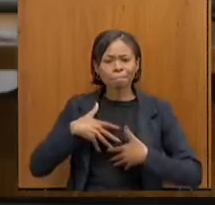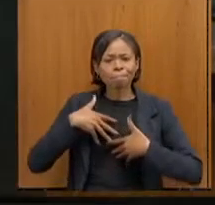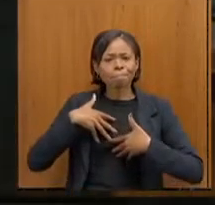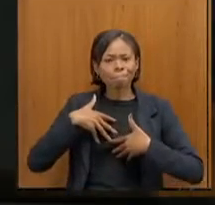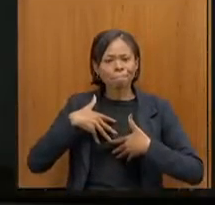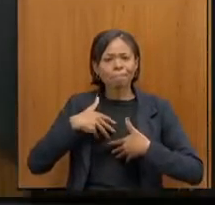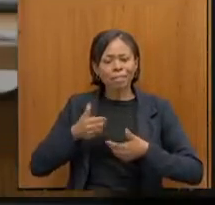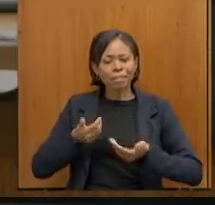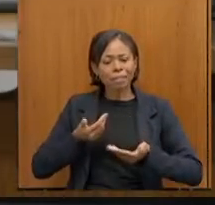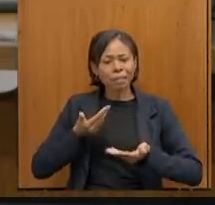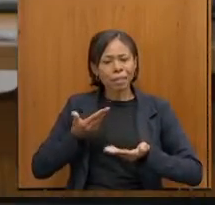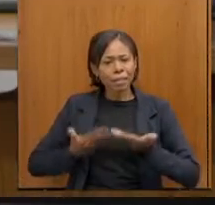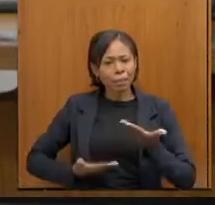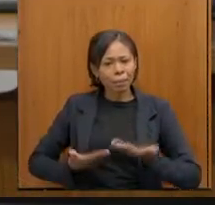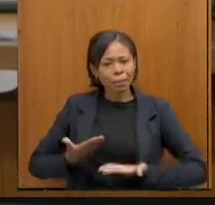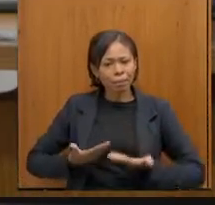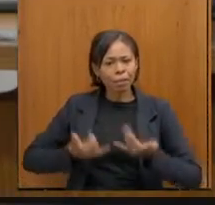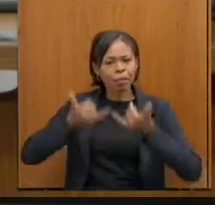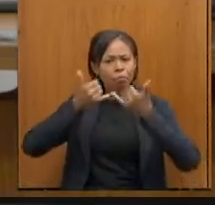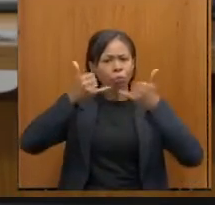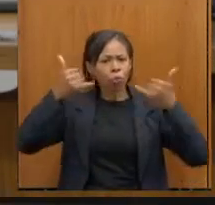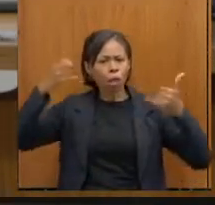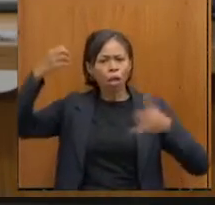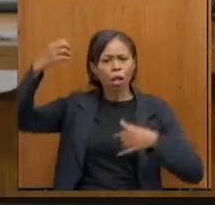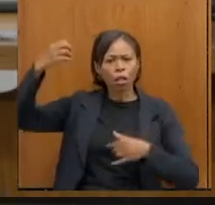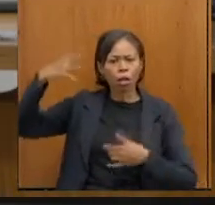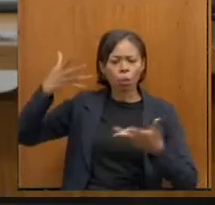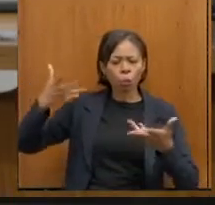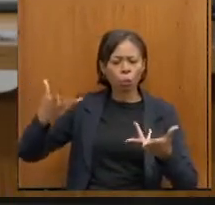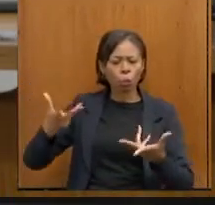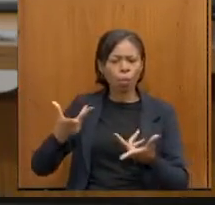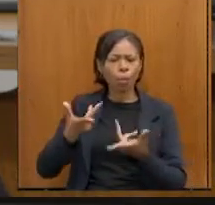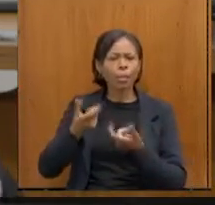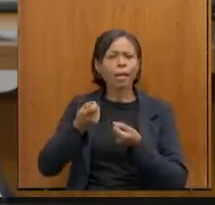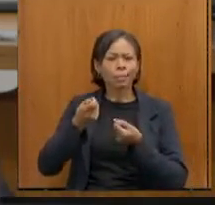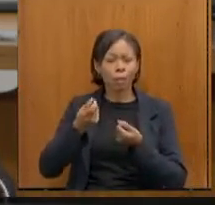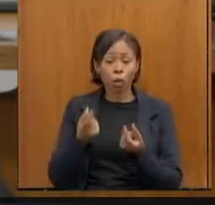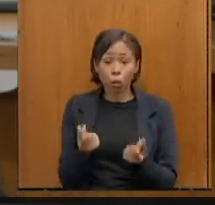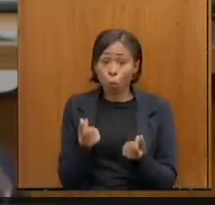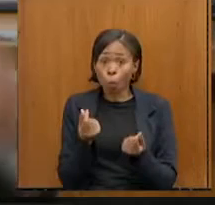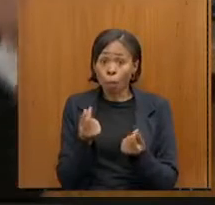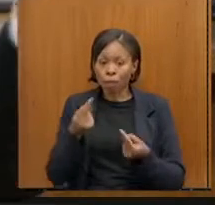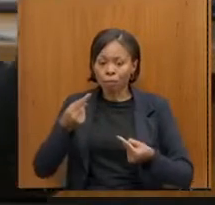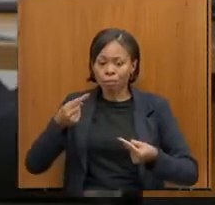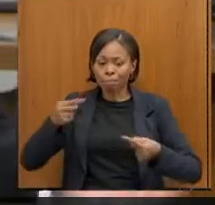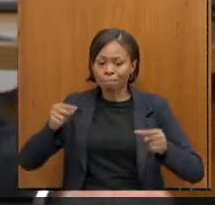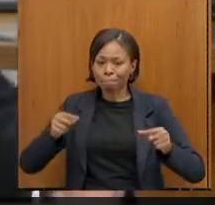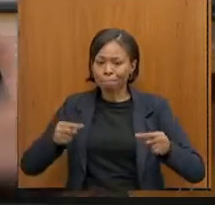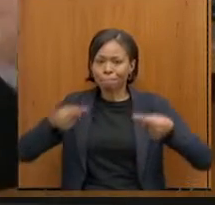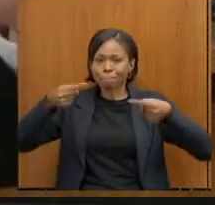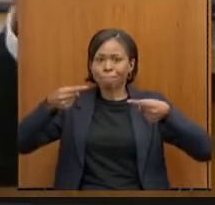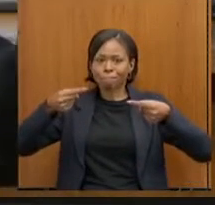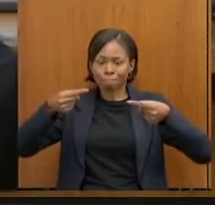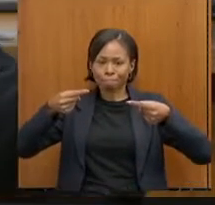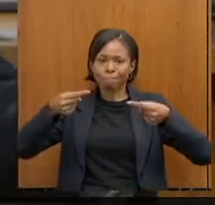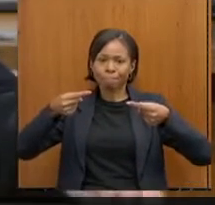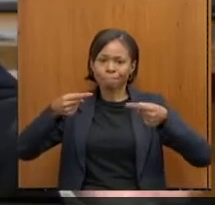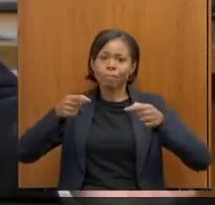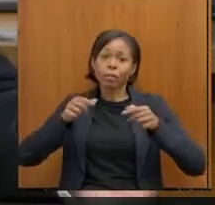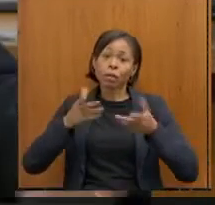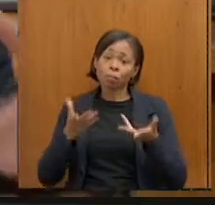com preços competitivos e se orgulho de servir com qualidade e preço competitivo se reflete